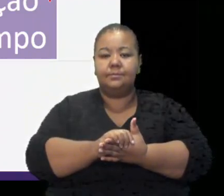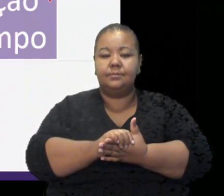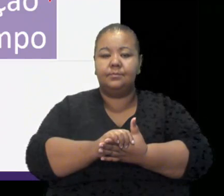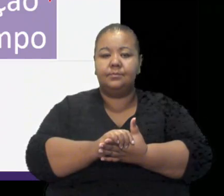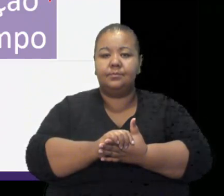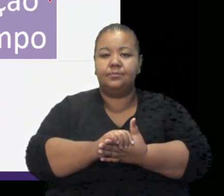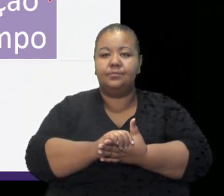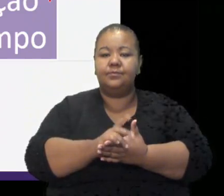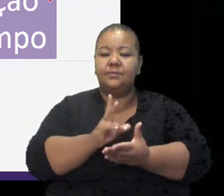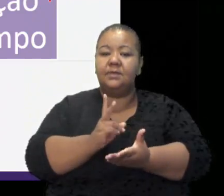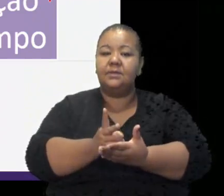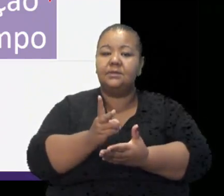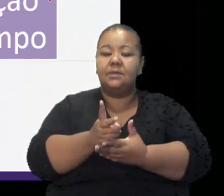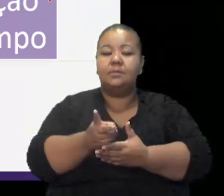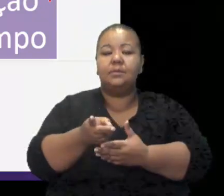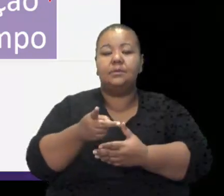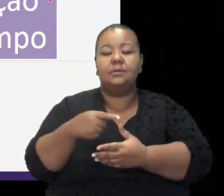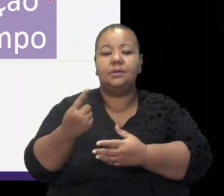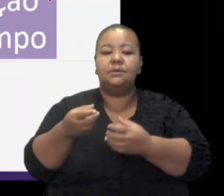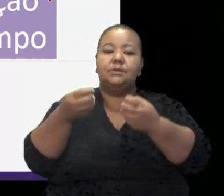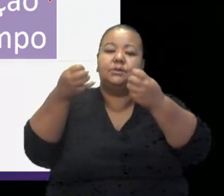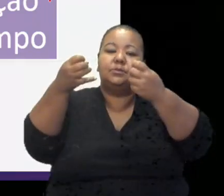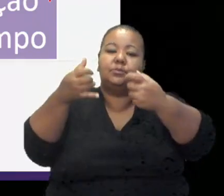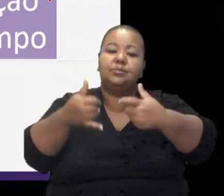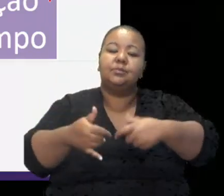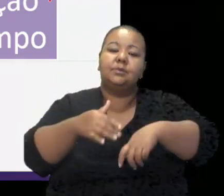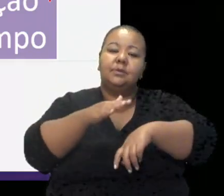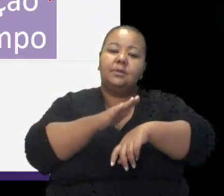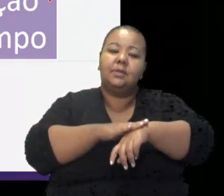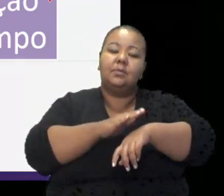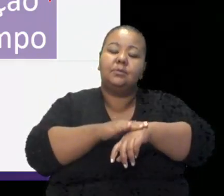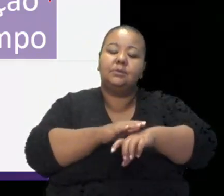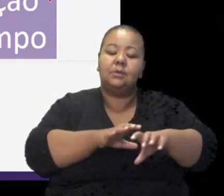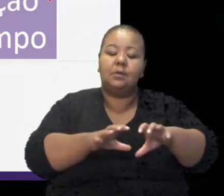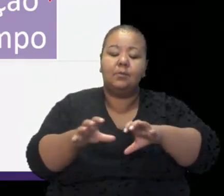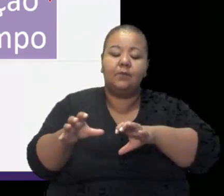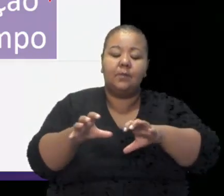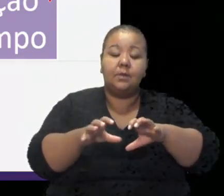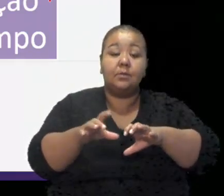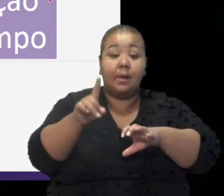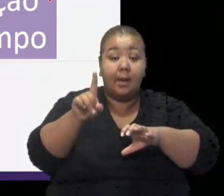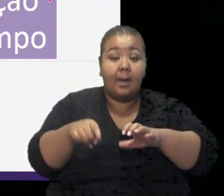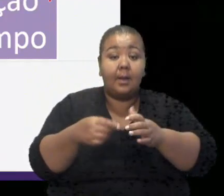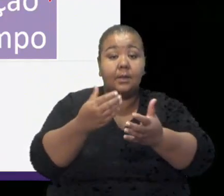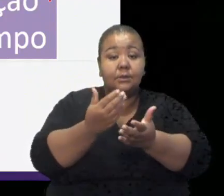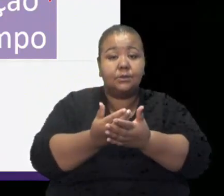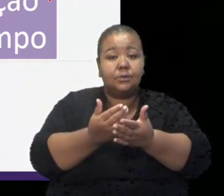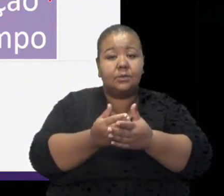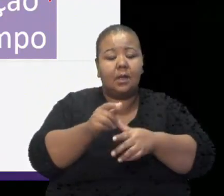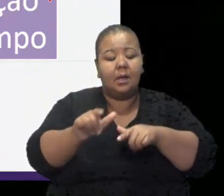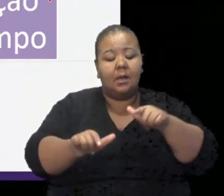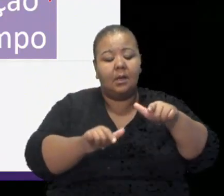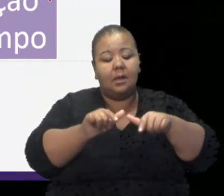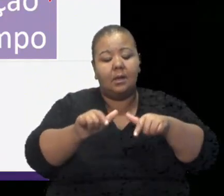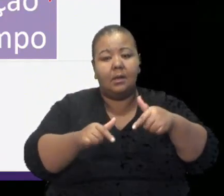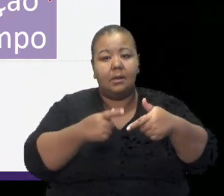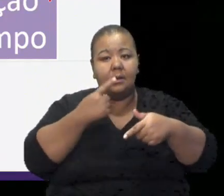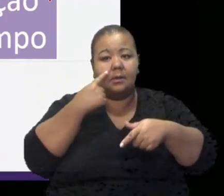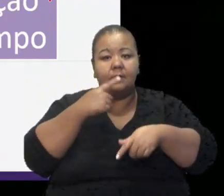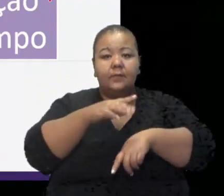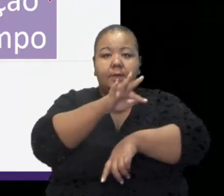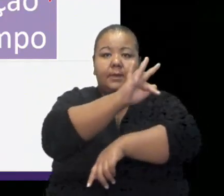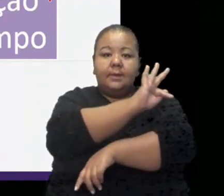Então, sempre que a gente fala, né, de tempos e movimentos, a gente tem que estudar o trabalho, né, e analisar quais são as técnicas